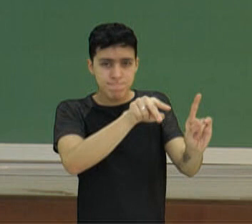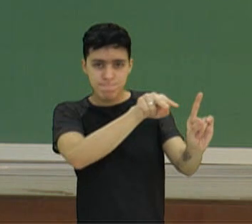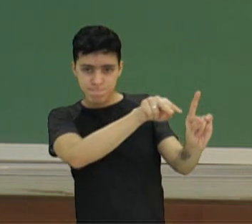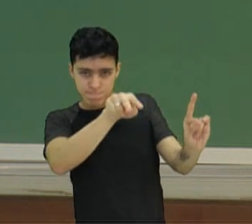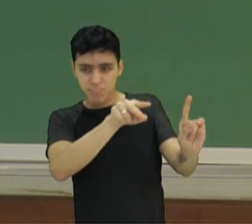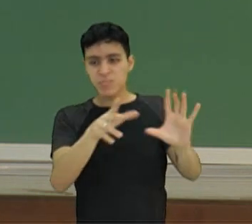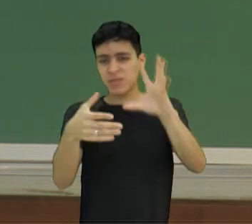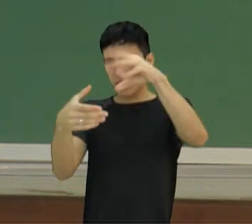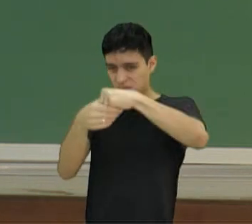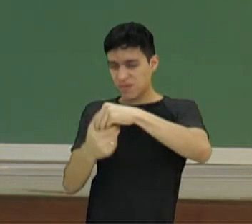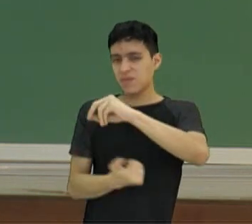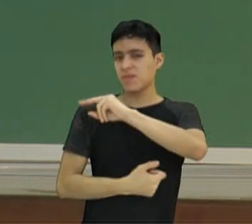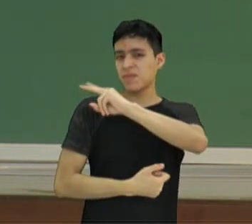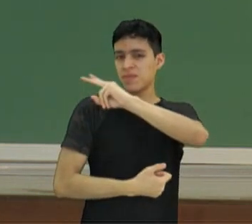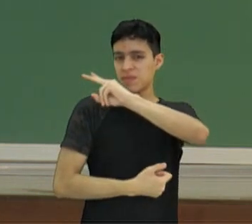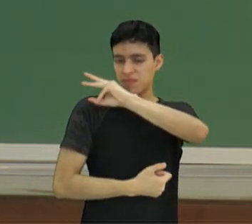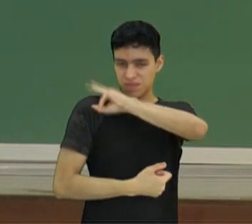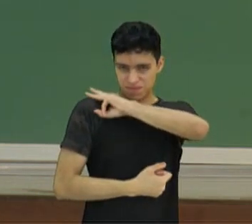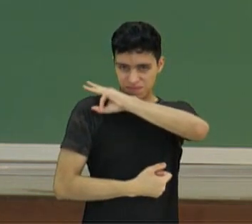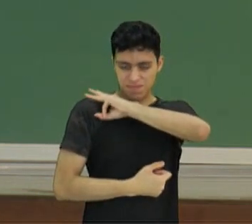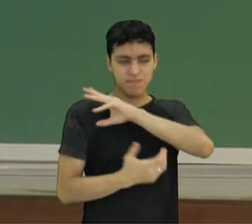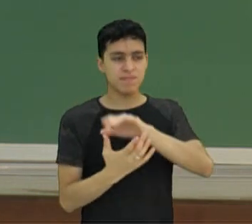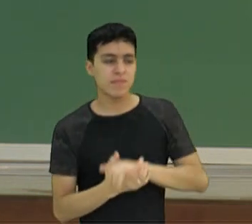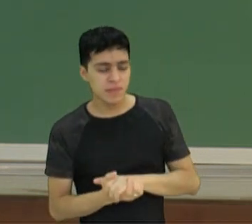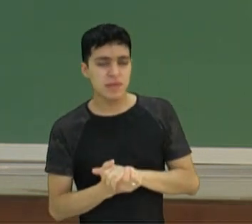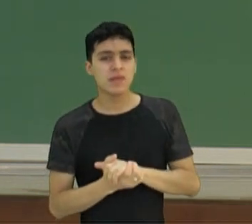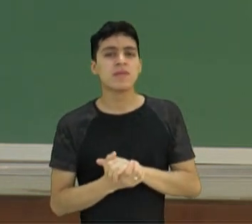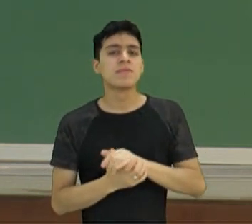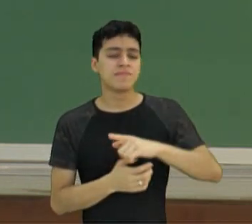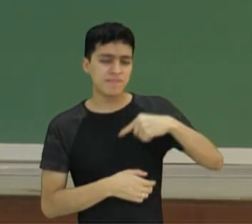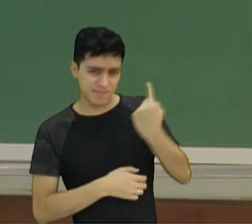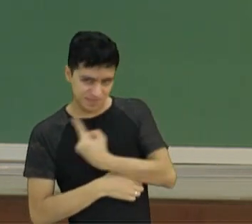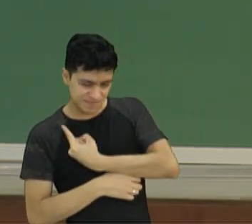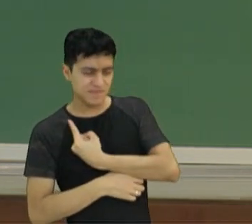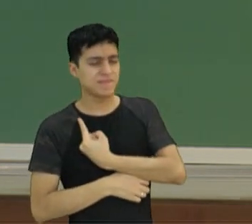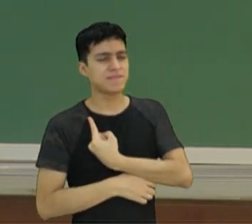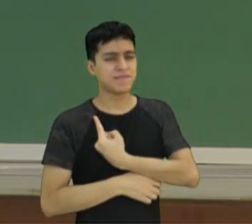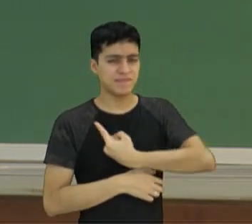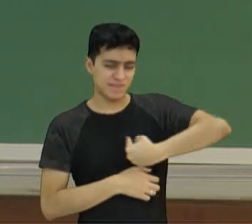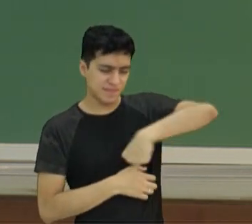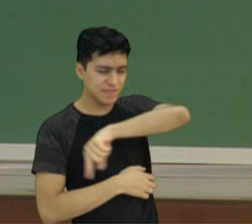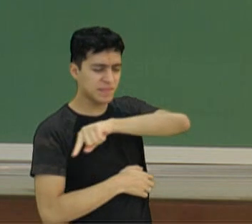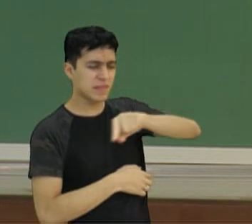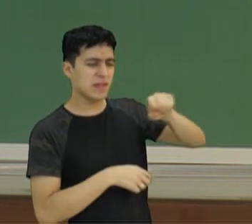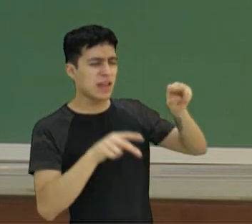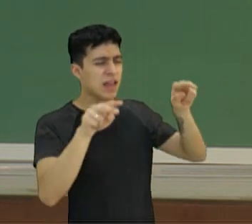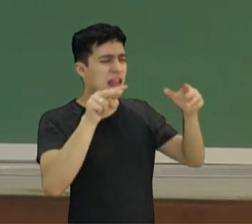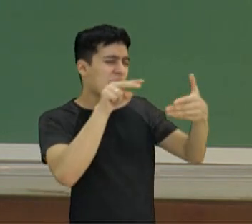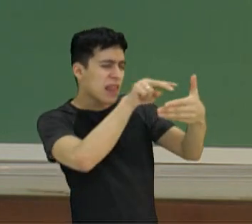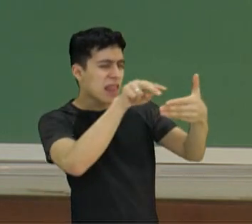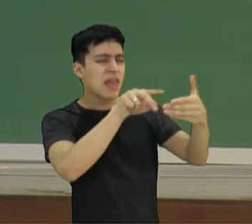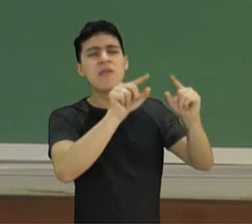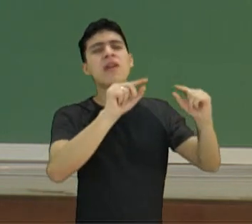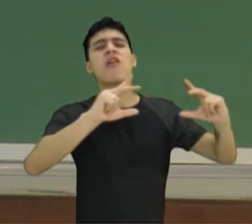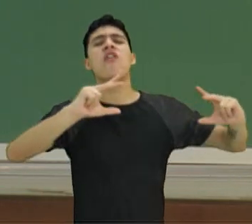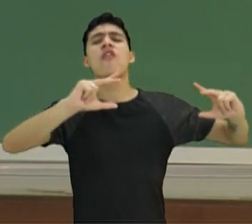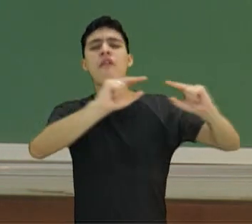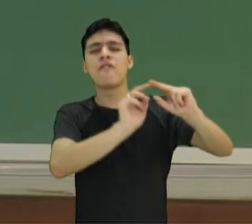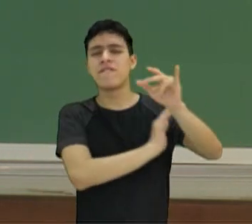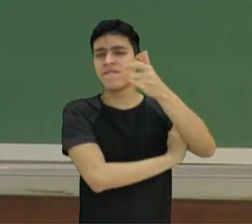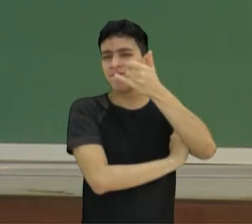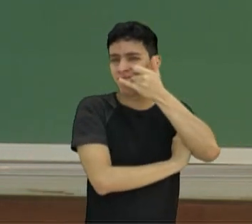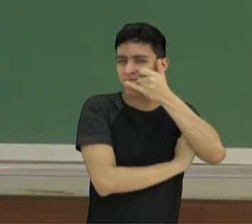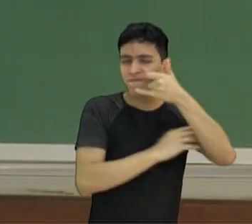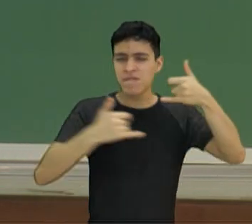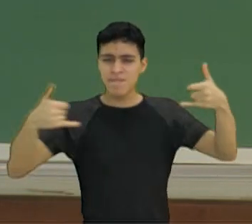a Charlotte e o Steve, e nós vamos ler a conversa que eles tiveram por telefone, tá ok?